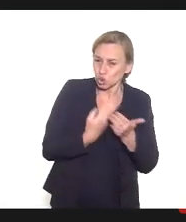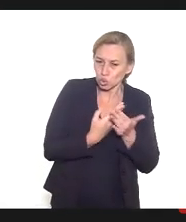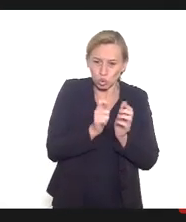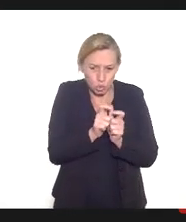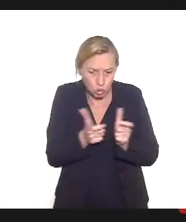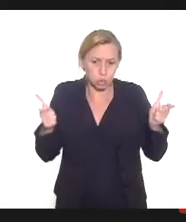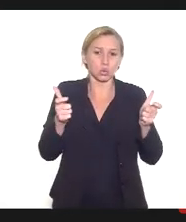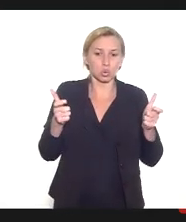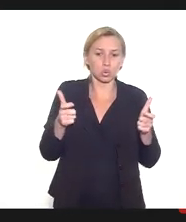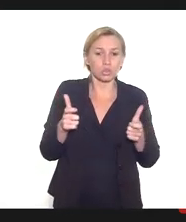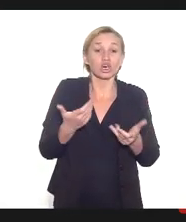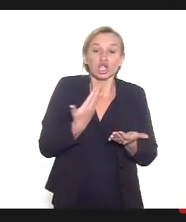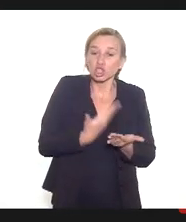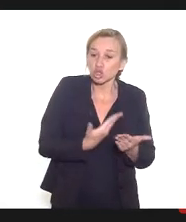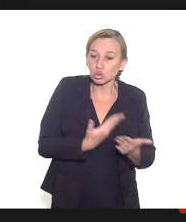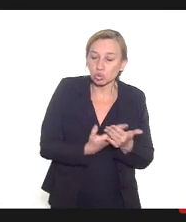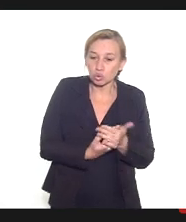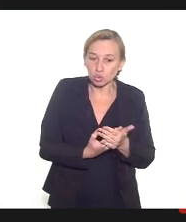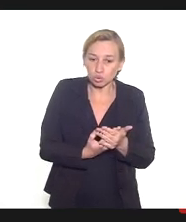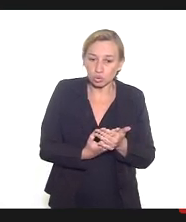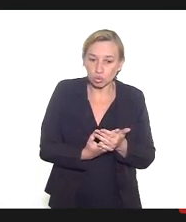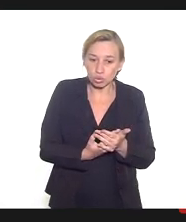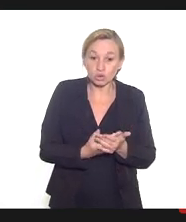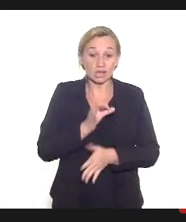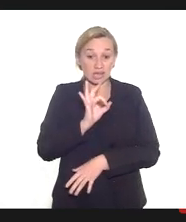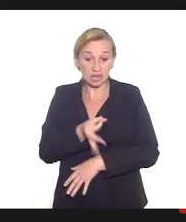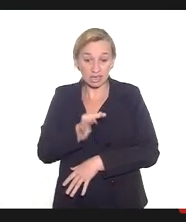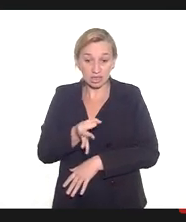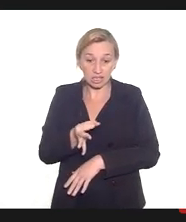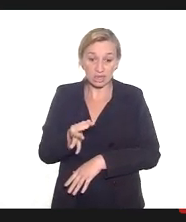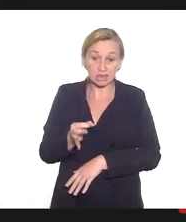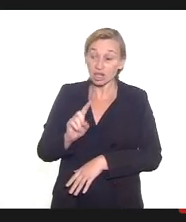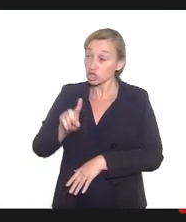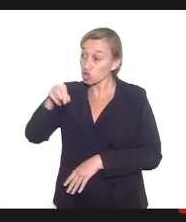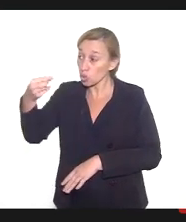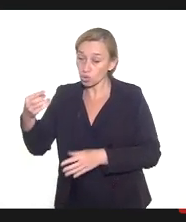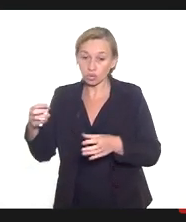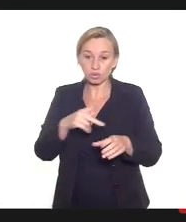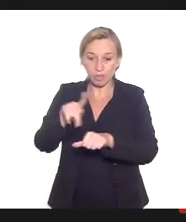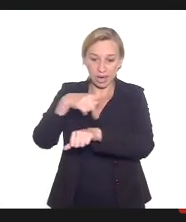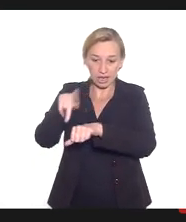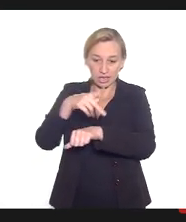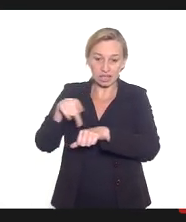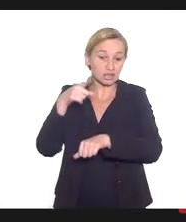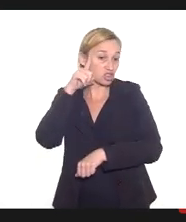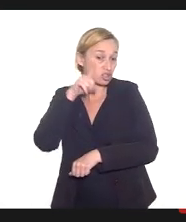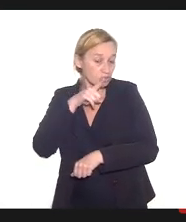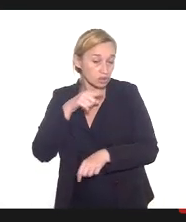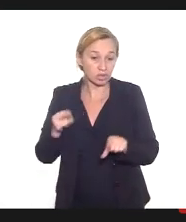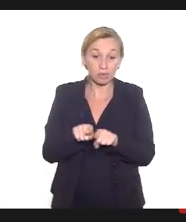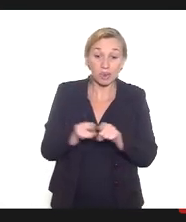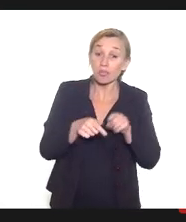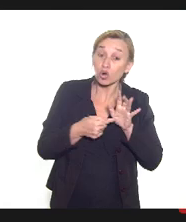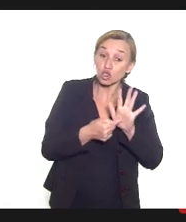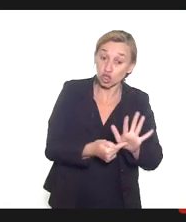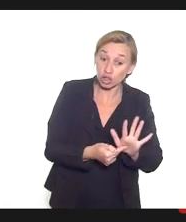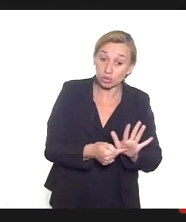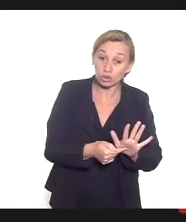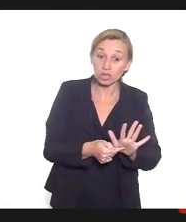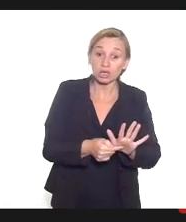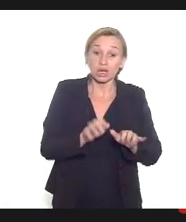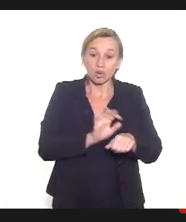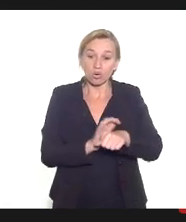estudos inclusive estudos epidemiológicos convincentes de os países do CDC nos Estados Unidos mostrando que